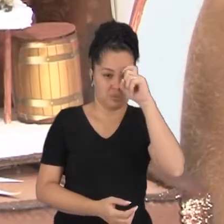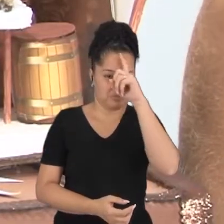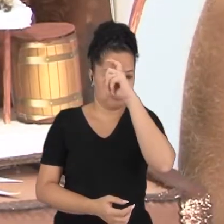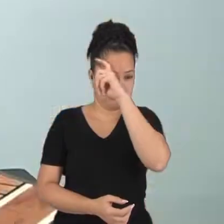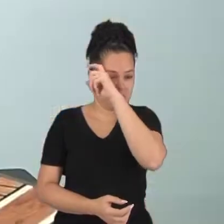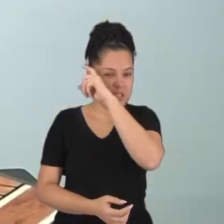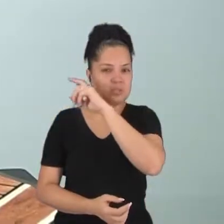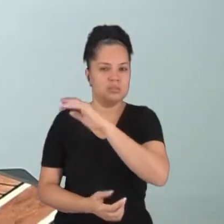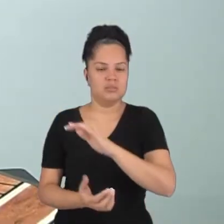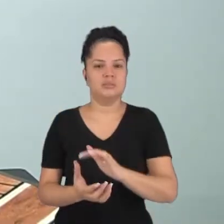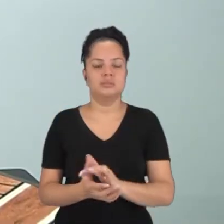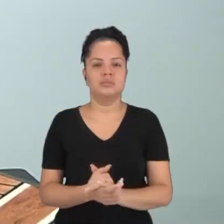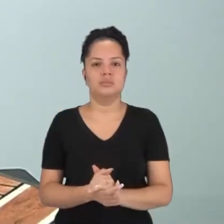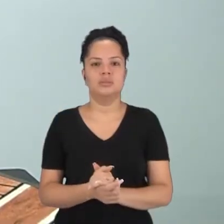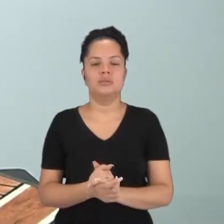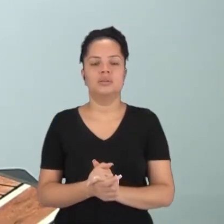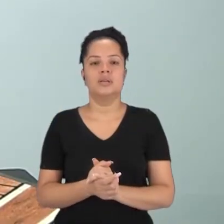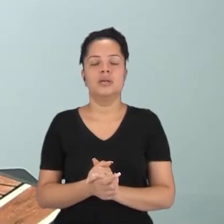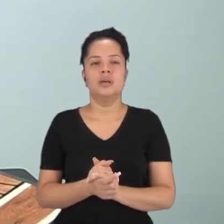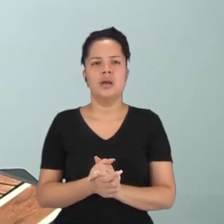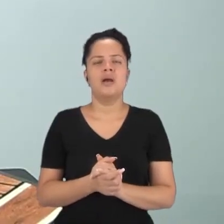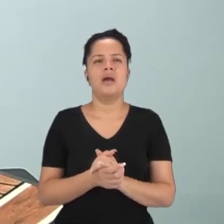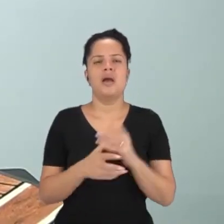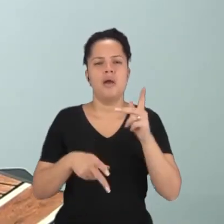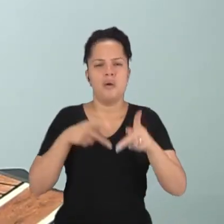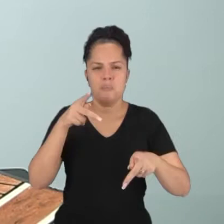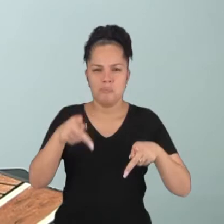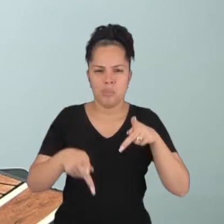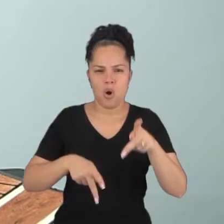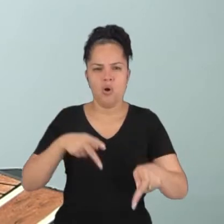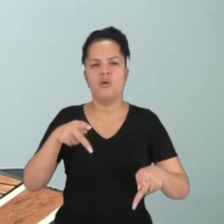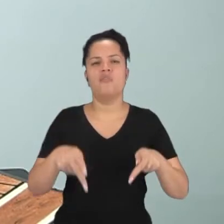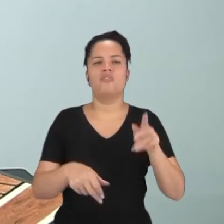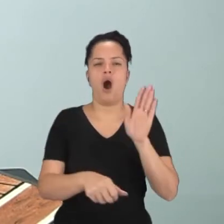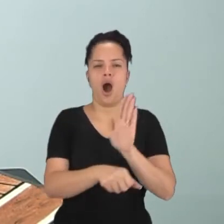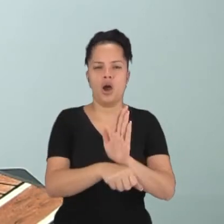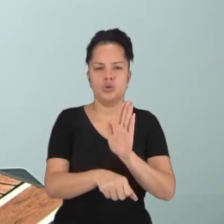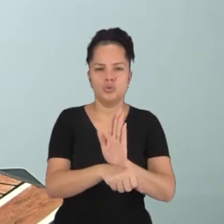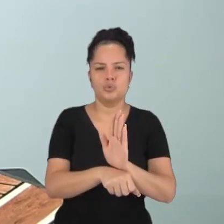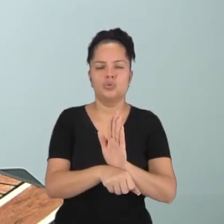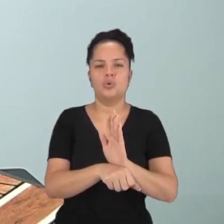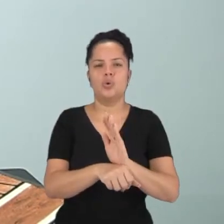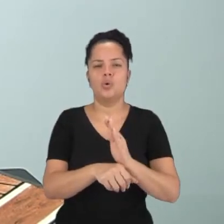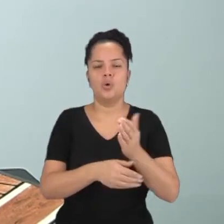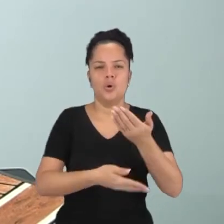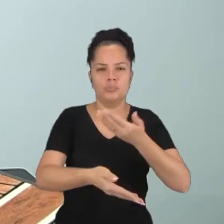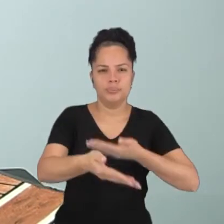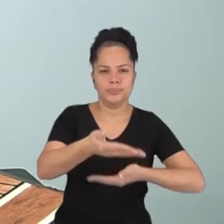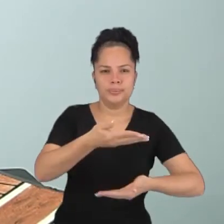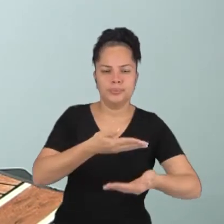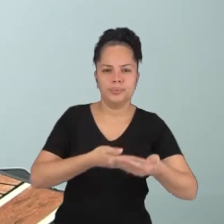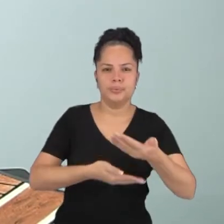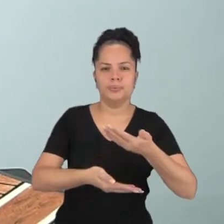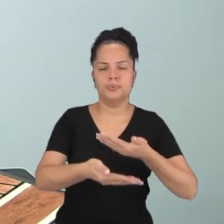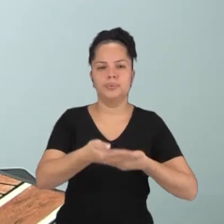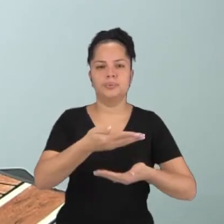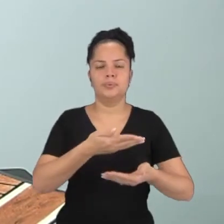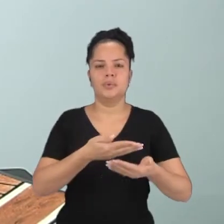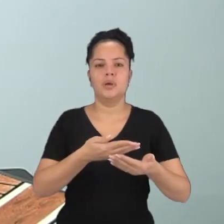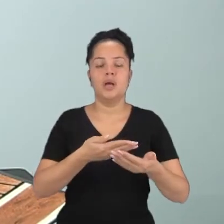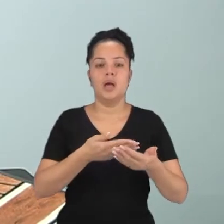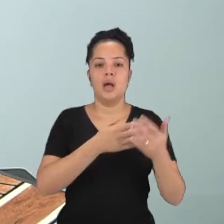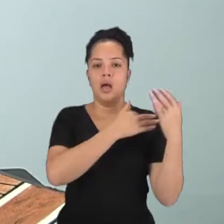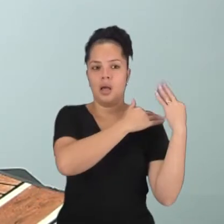povo que tanto prestou, né, o seu serviço, né, que tanto tem, né, até o dia de hoje